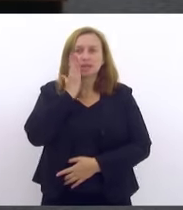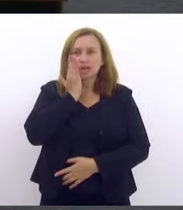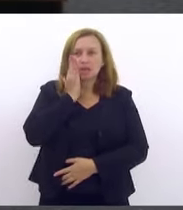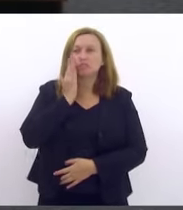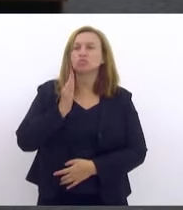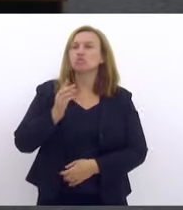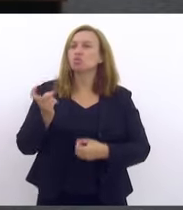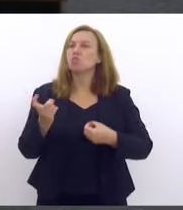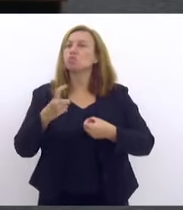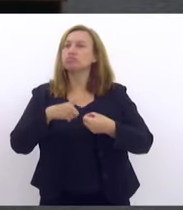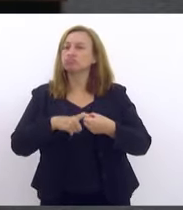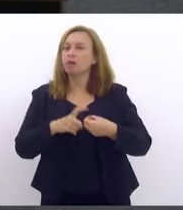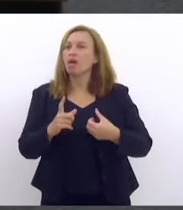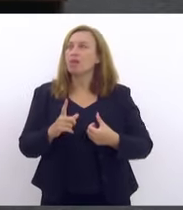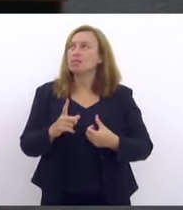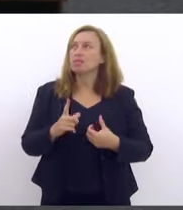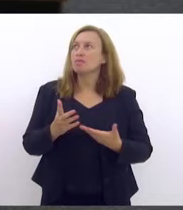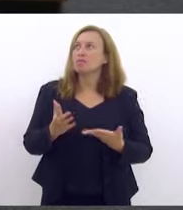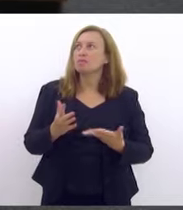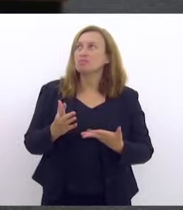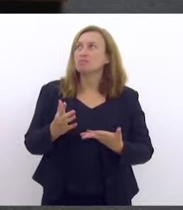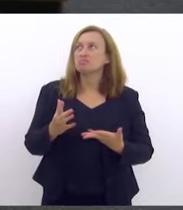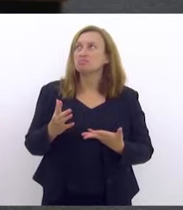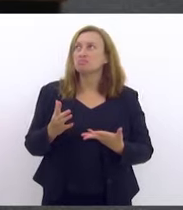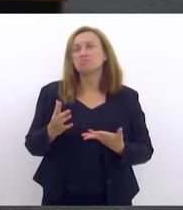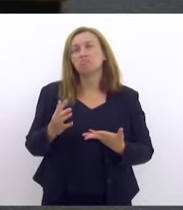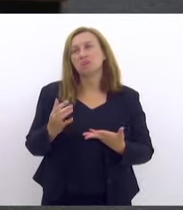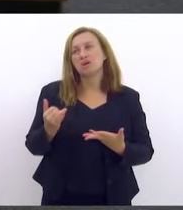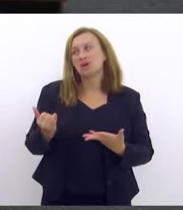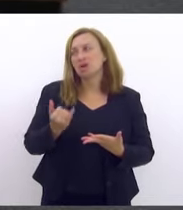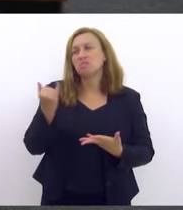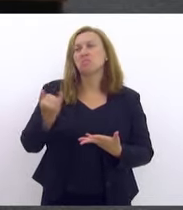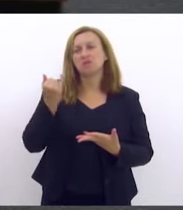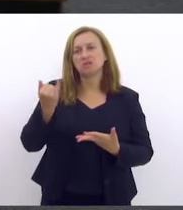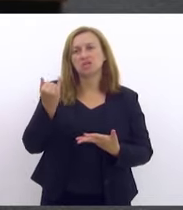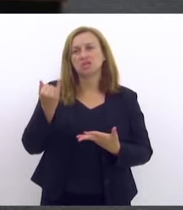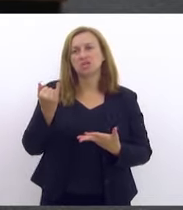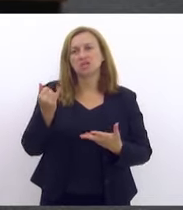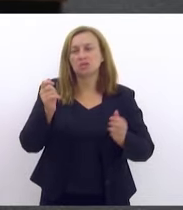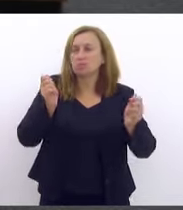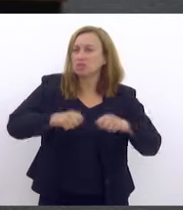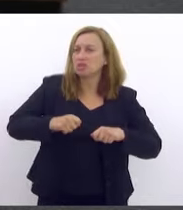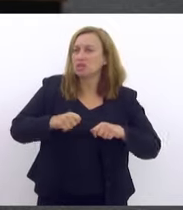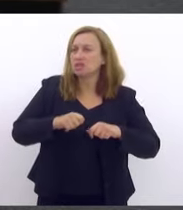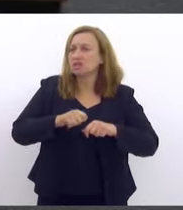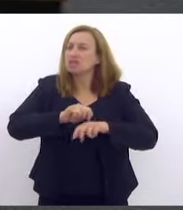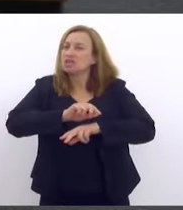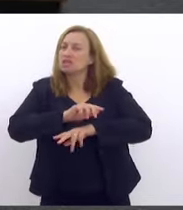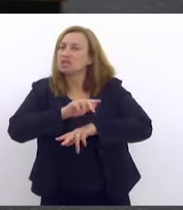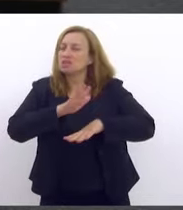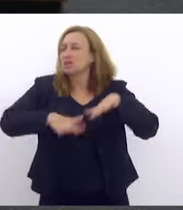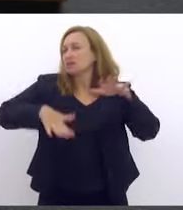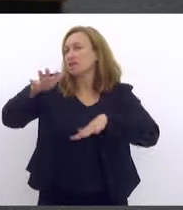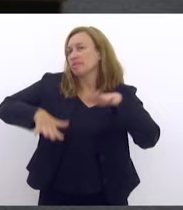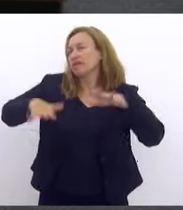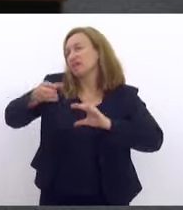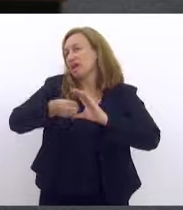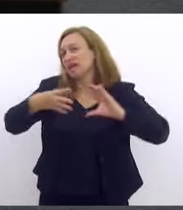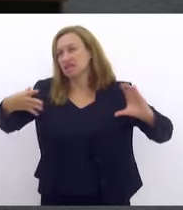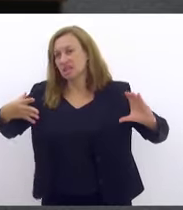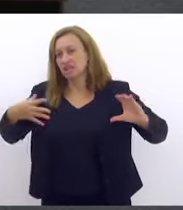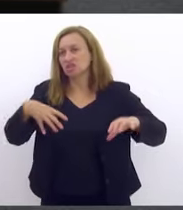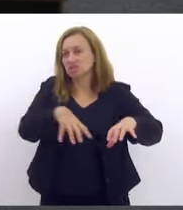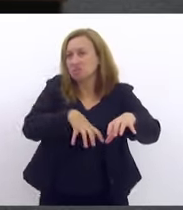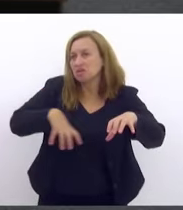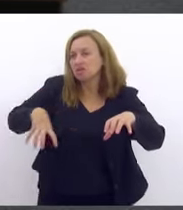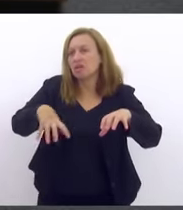um consórcio ele é relevante para potencializar determinadas características regionais,